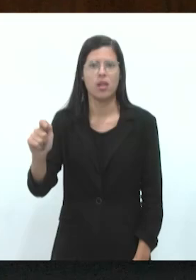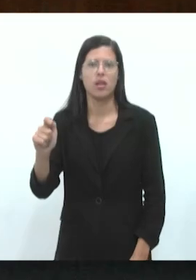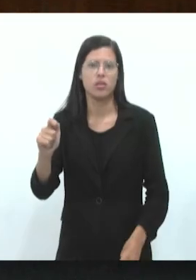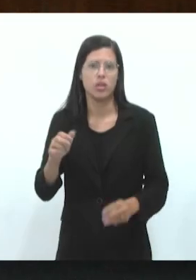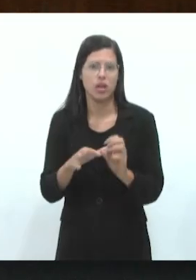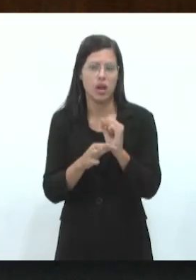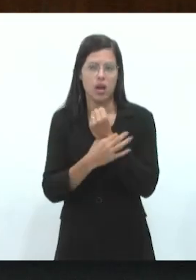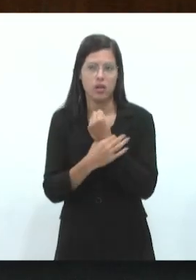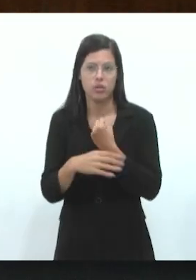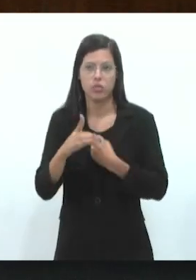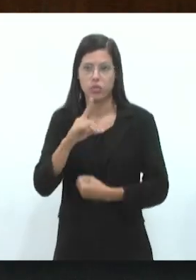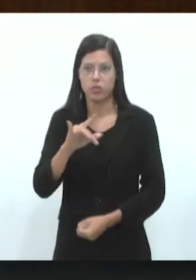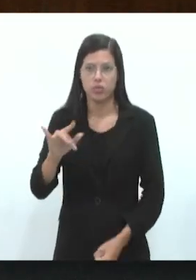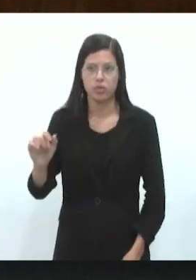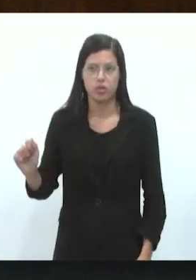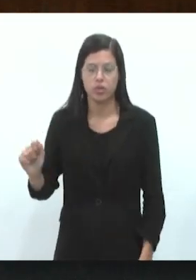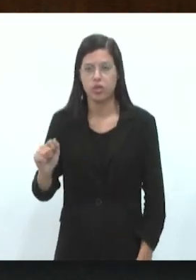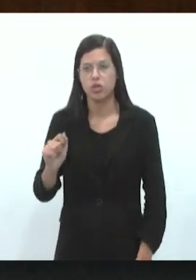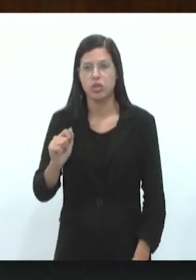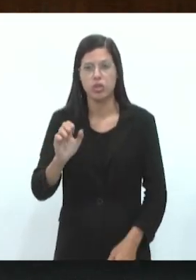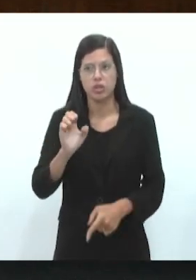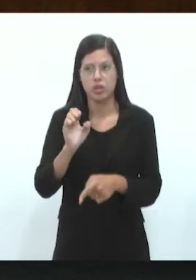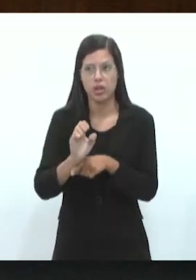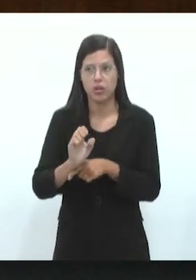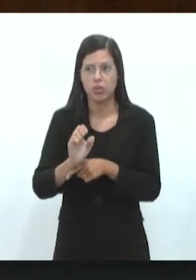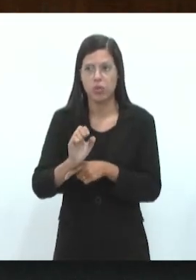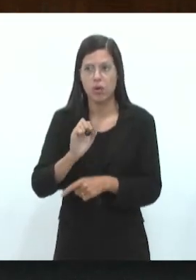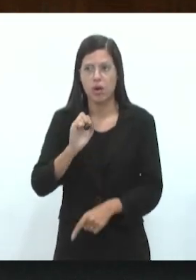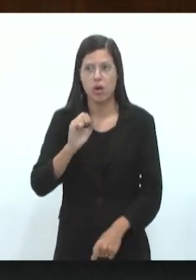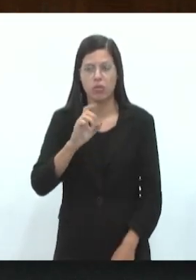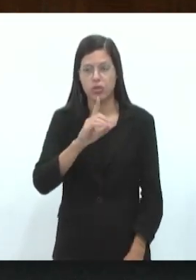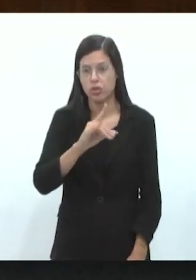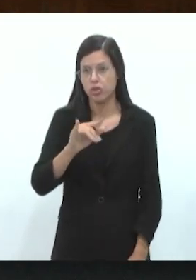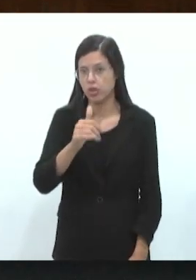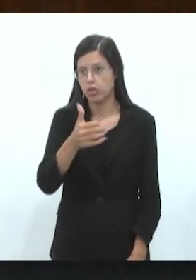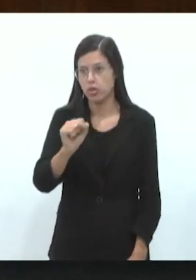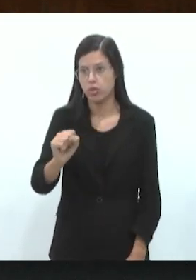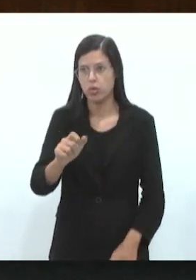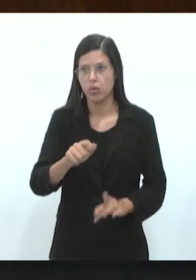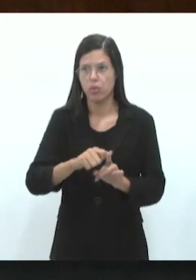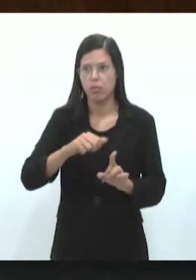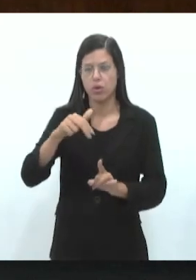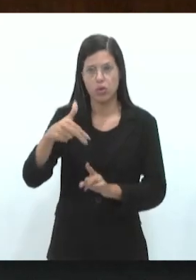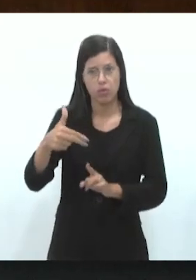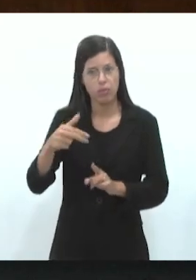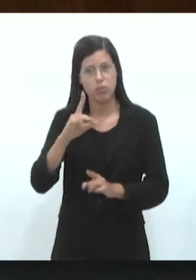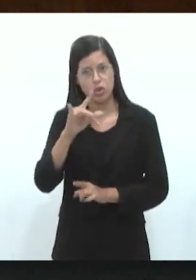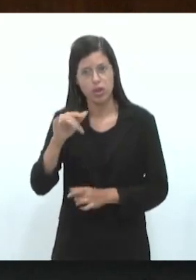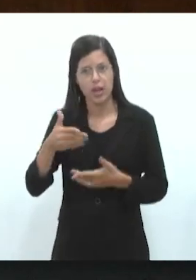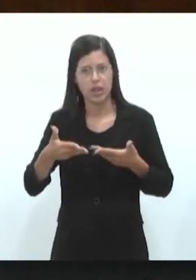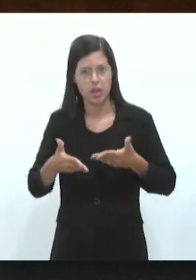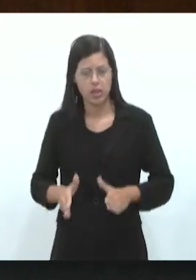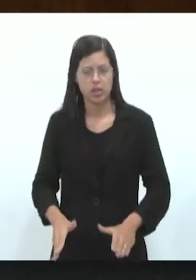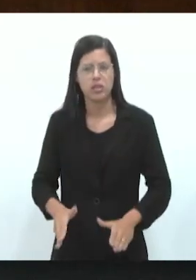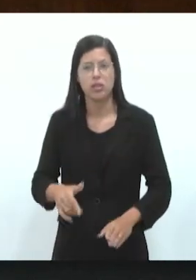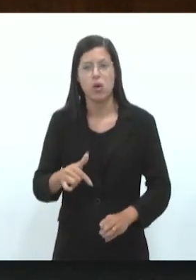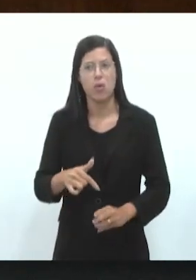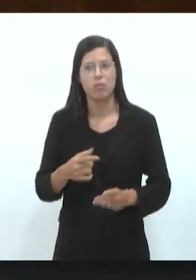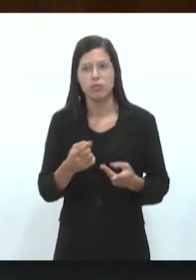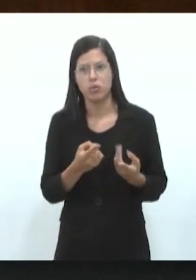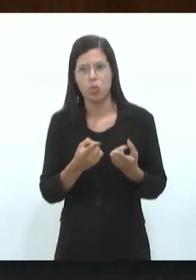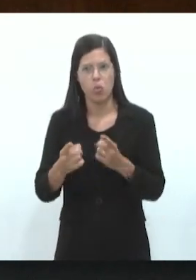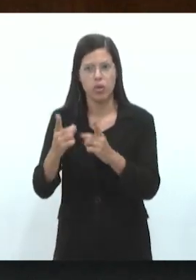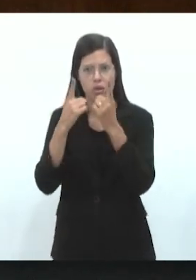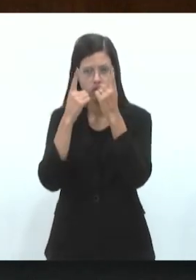Dia Estadual Inês Etienne Romeu, 18 de dezembro, o dia do seu nascimento, porque a gente combate a violência e o apagamento